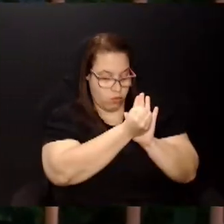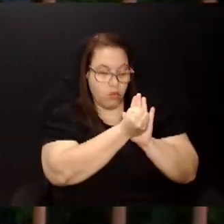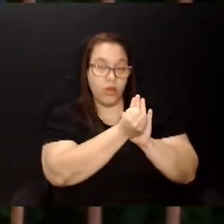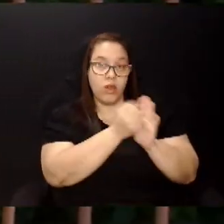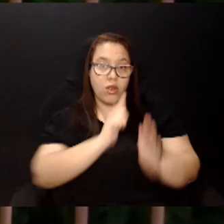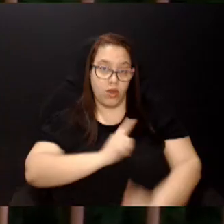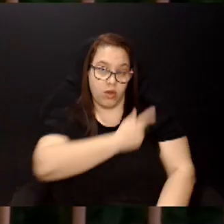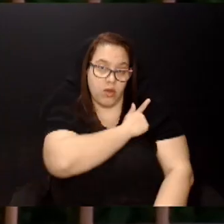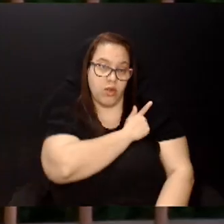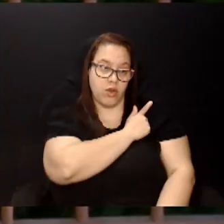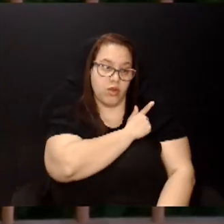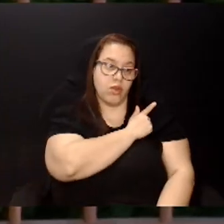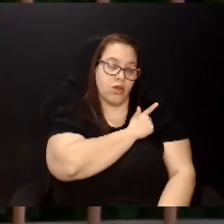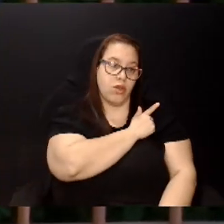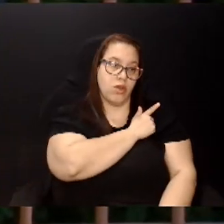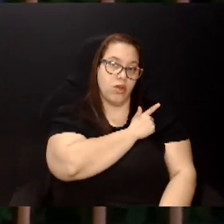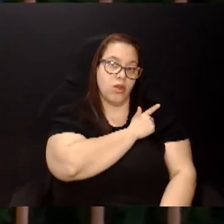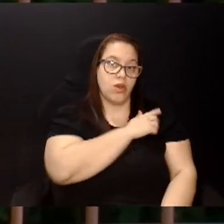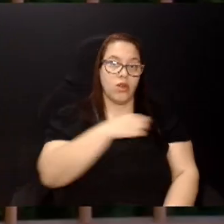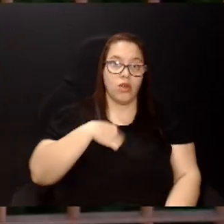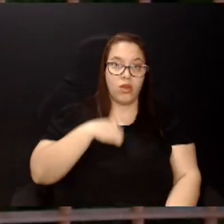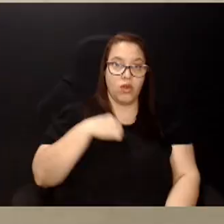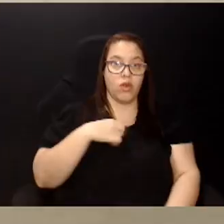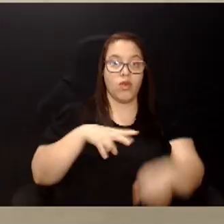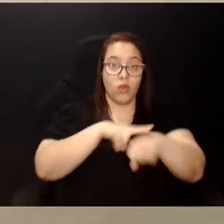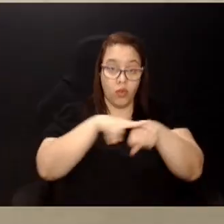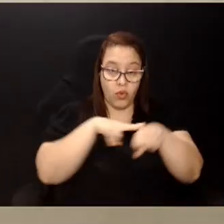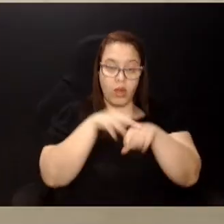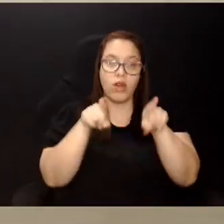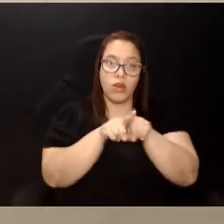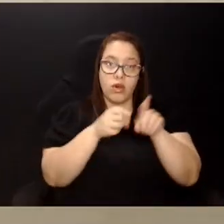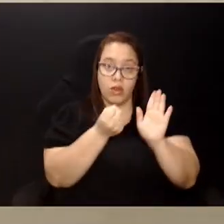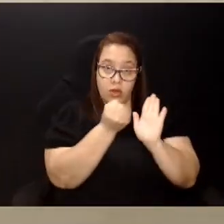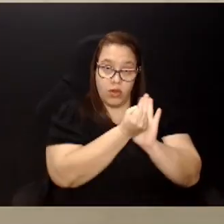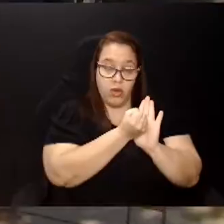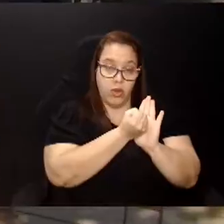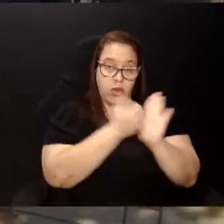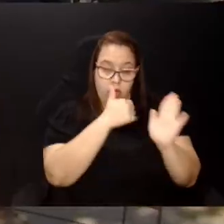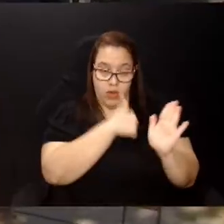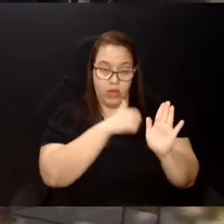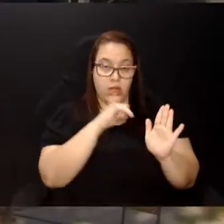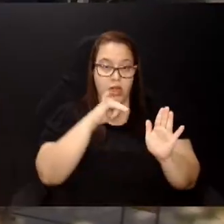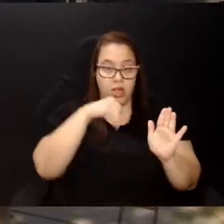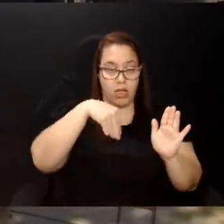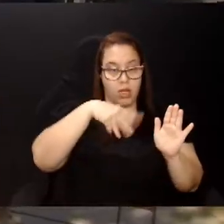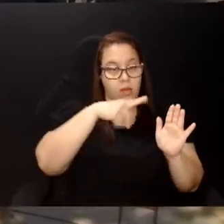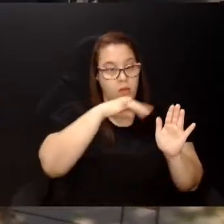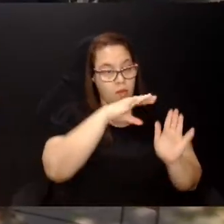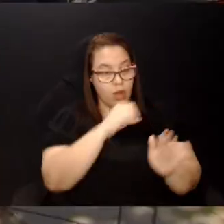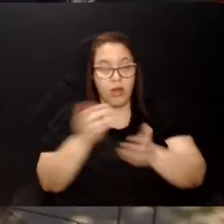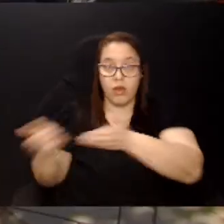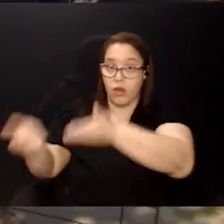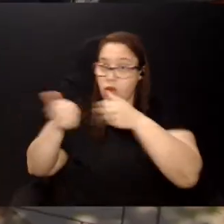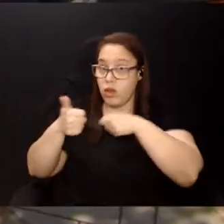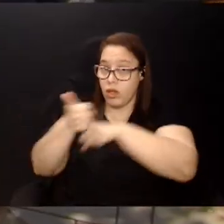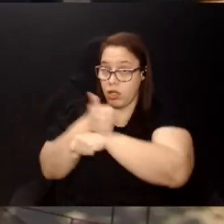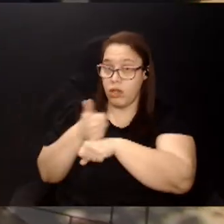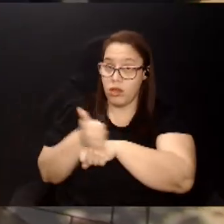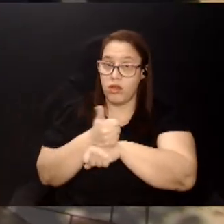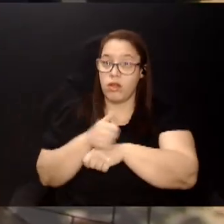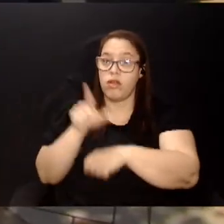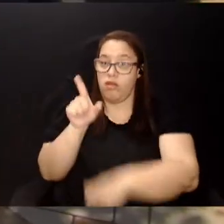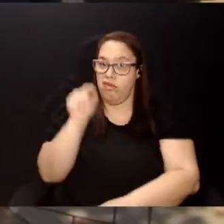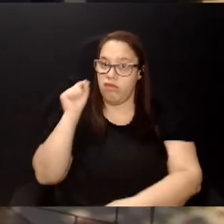campo desses agentes é o uniforme na cor verde, também com o logo da empresa, que é a Impacto. Receber esses profissionais é uma forma